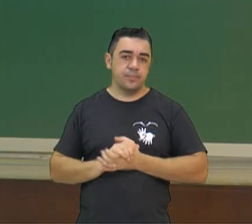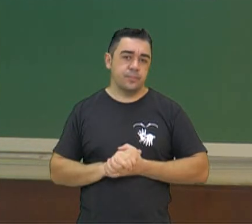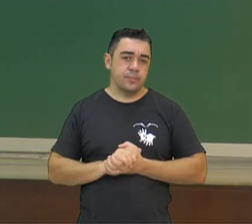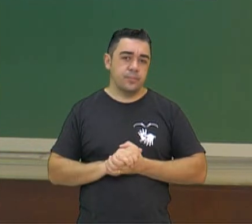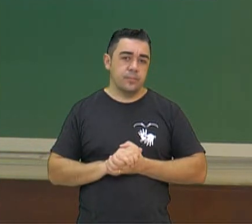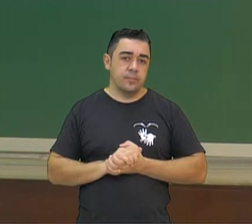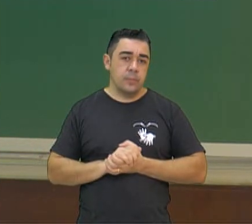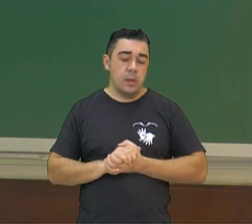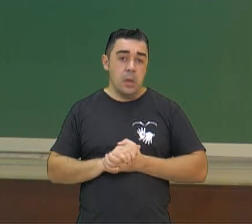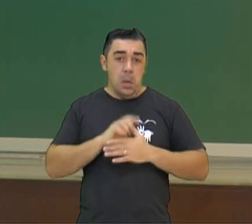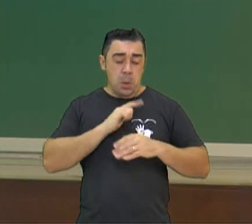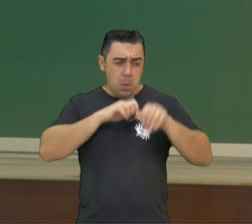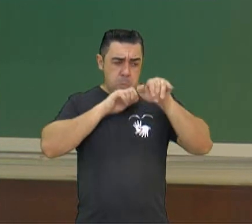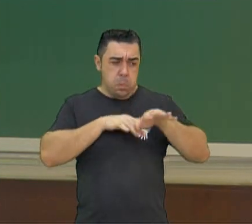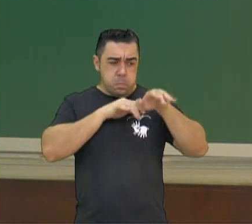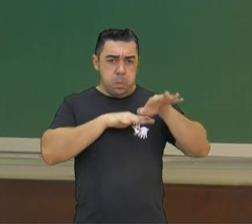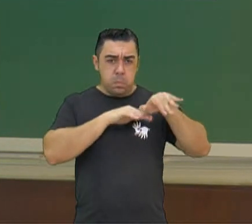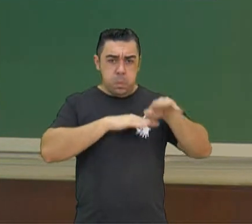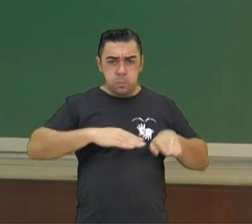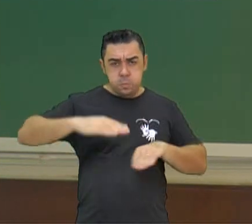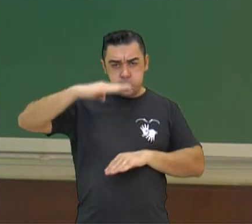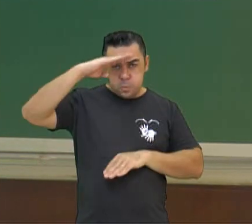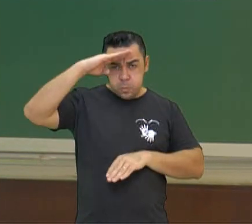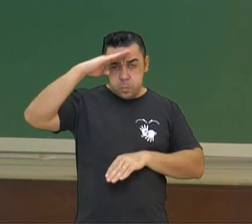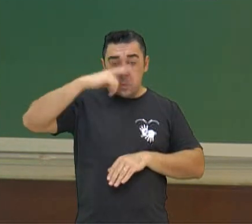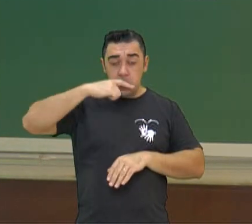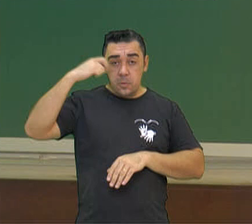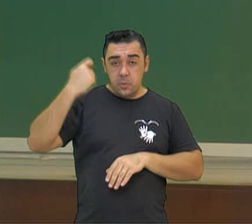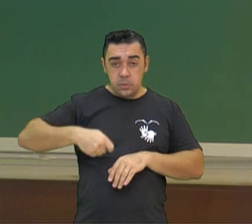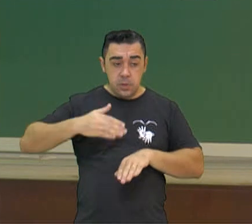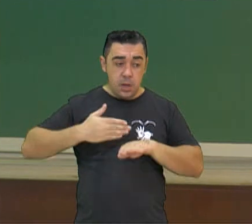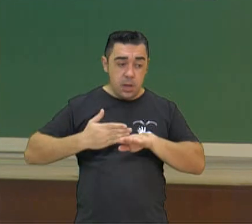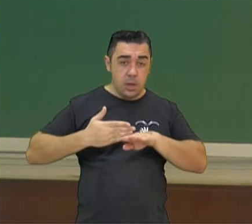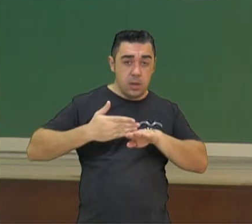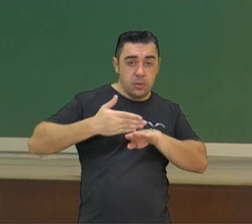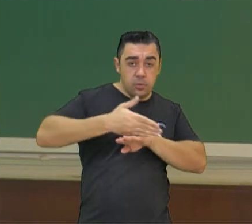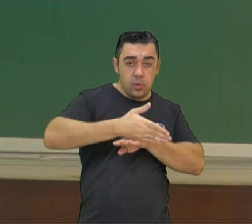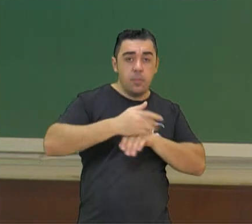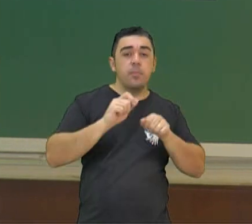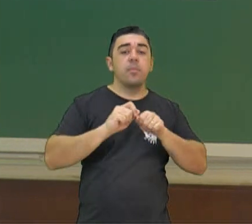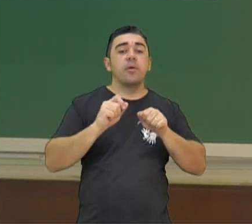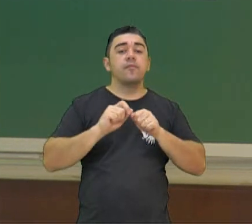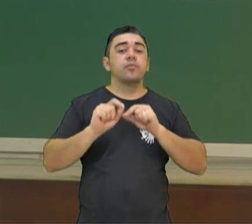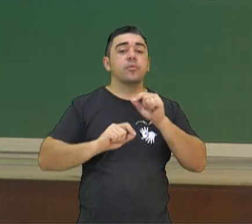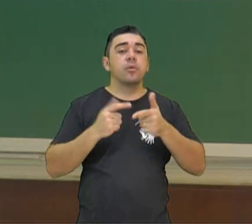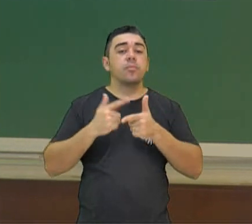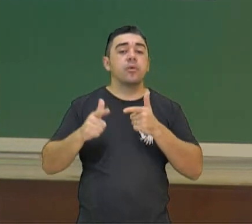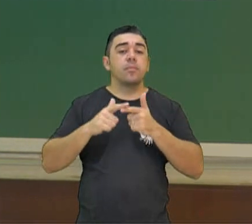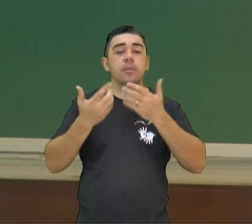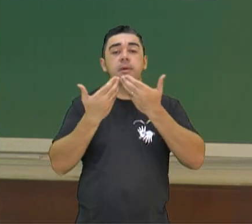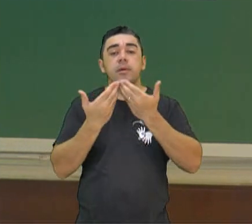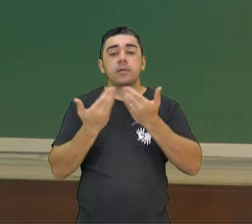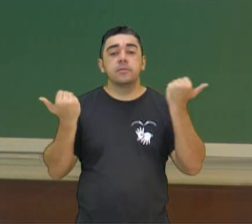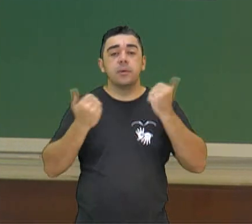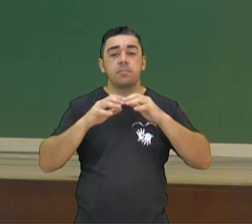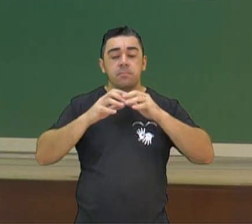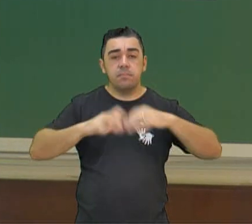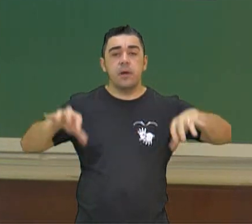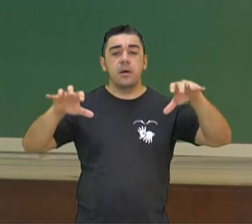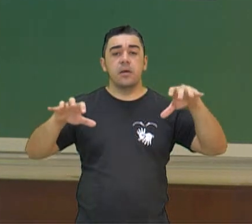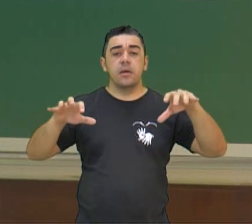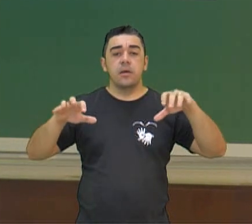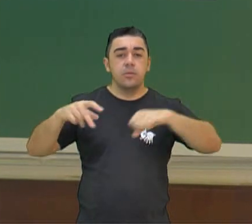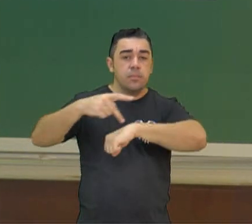2 enclaves separatistas. Por que as pessoas querem se separar do país que, em tese, elas